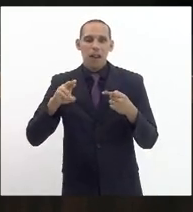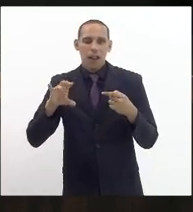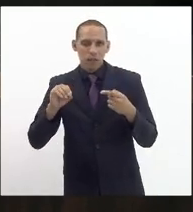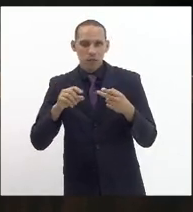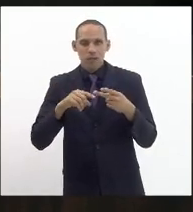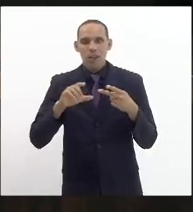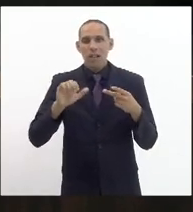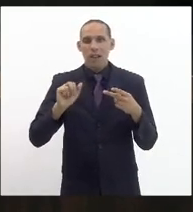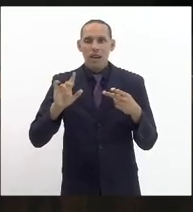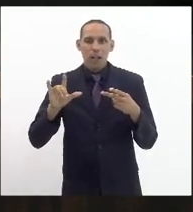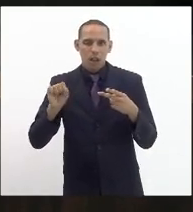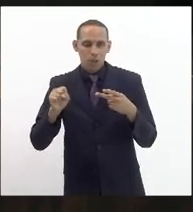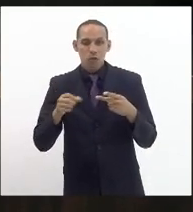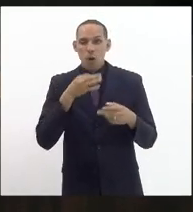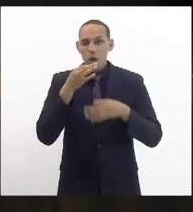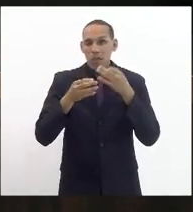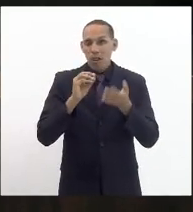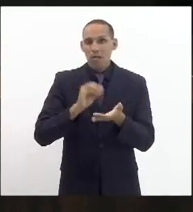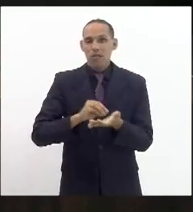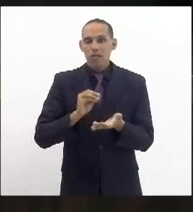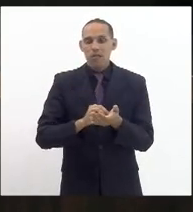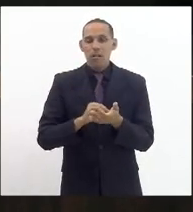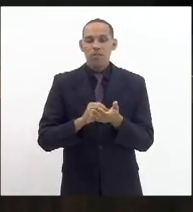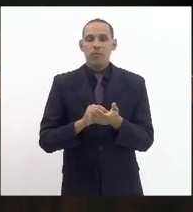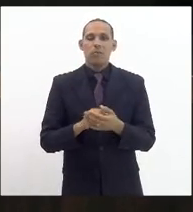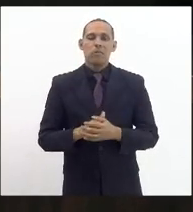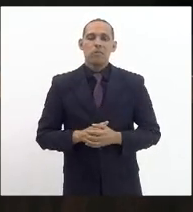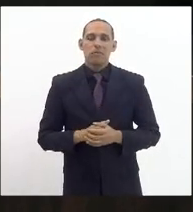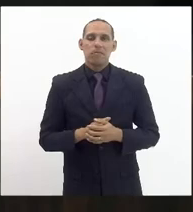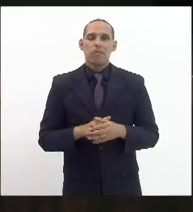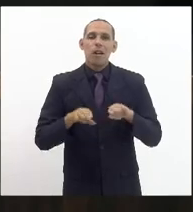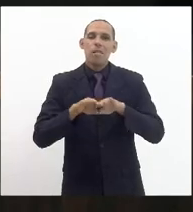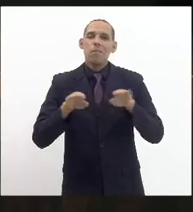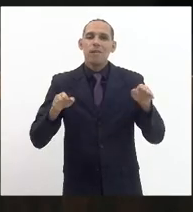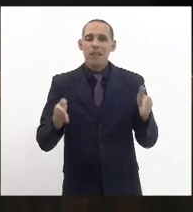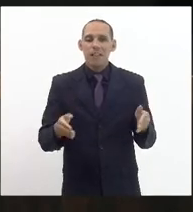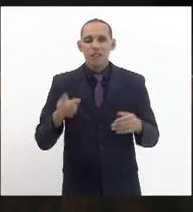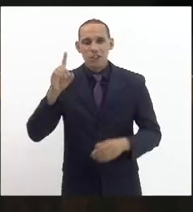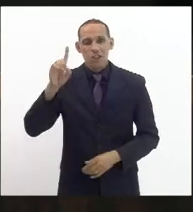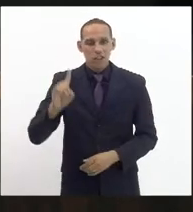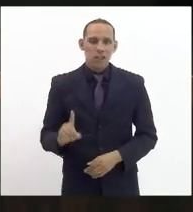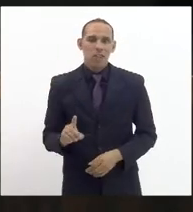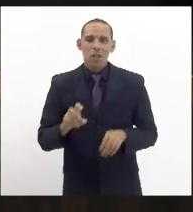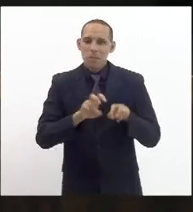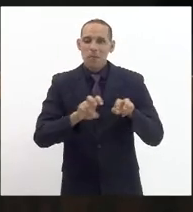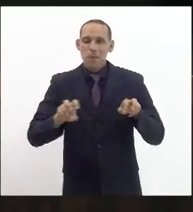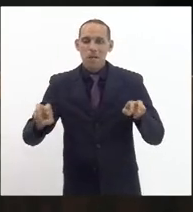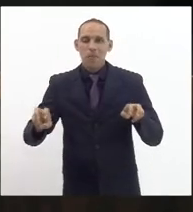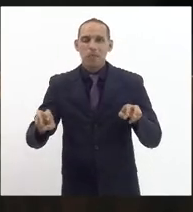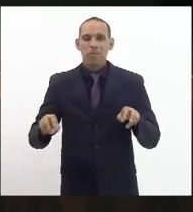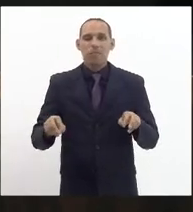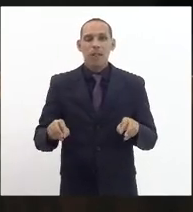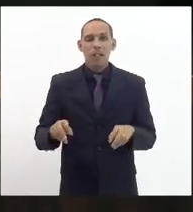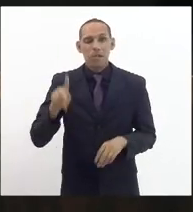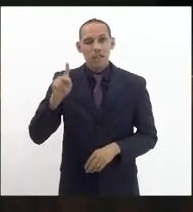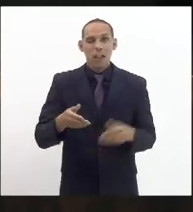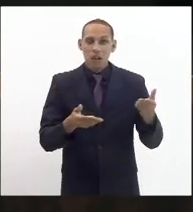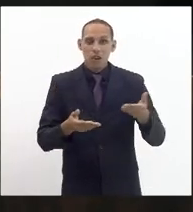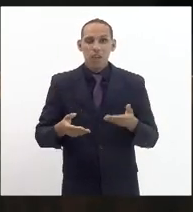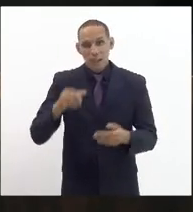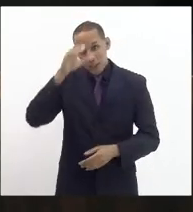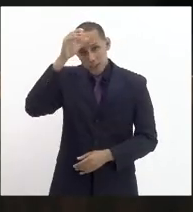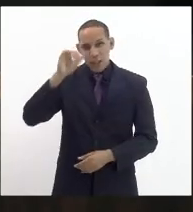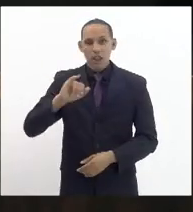Macedo. Pendente de parecer da mesa diretora. A presidência convida a tia Ju para